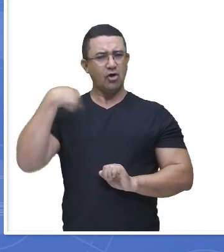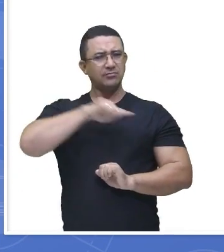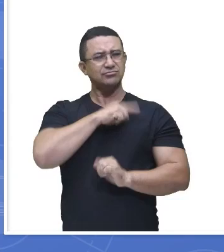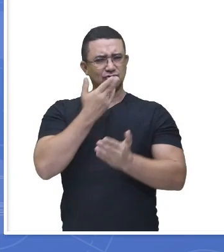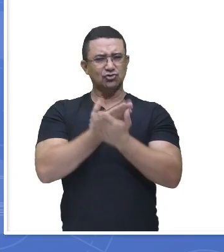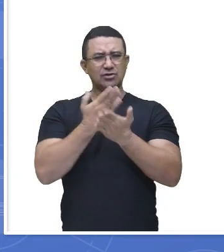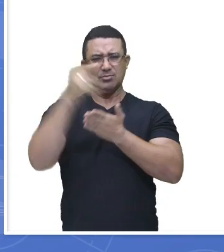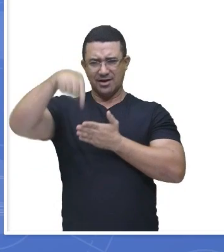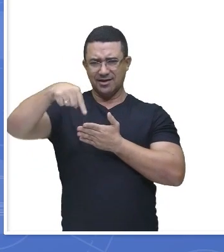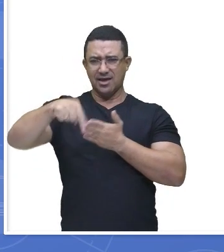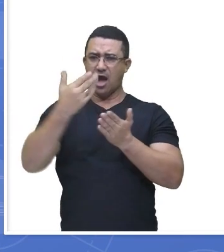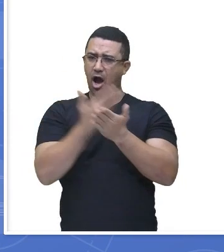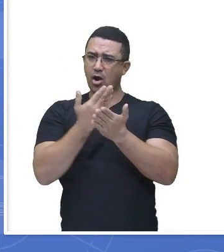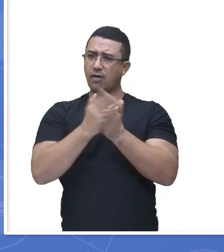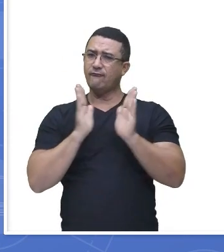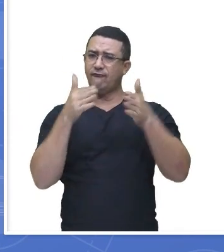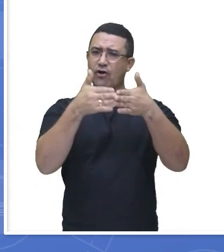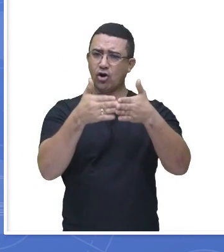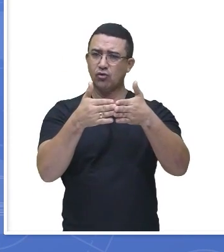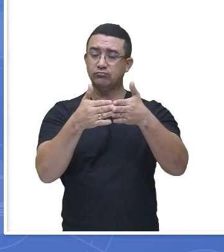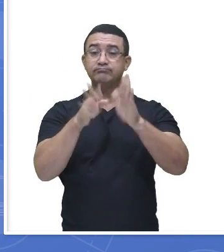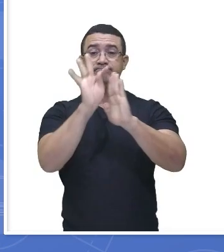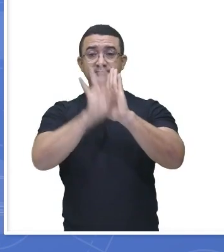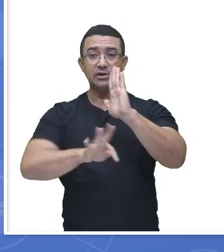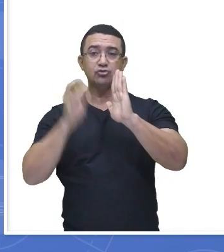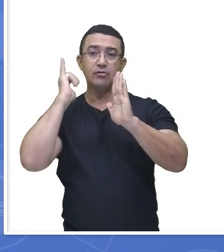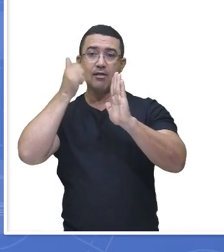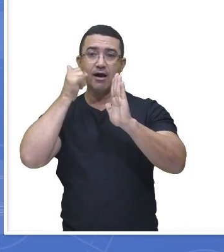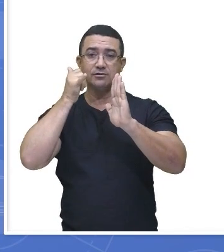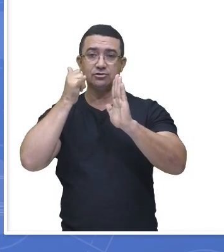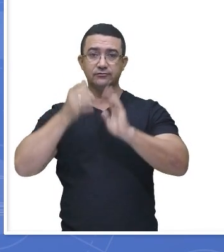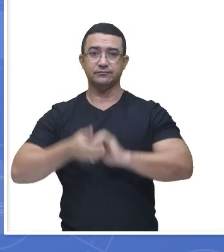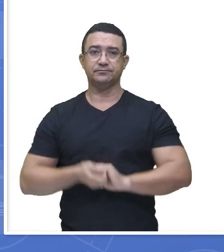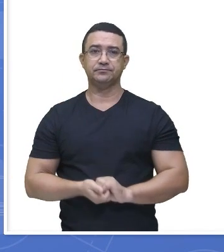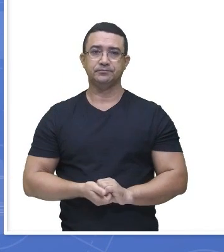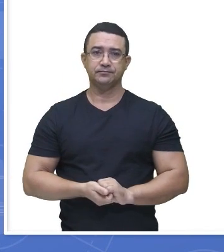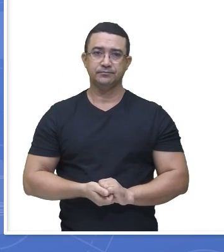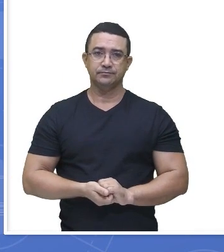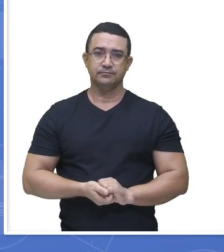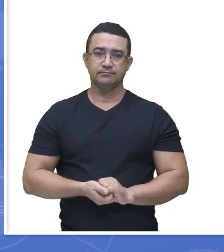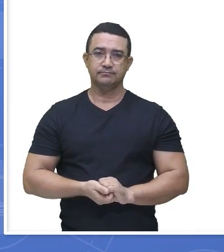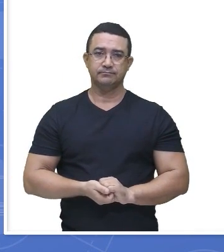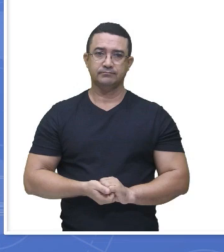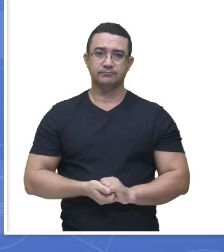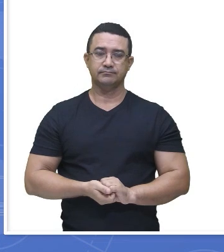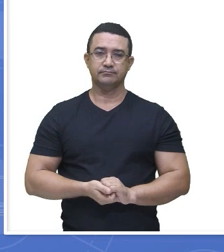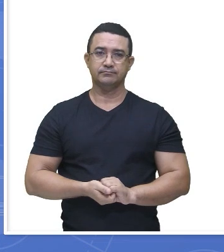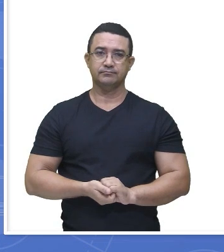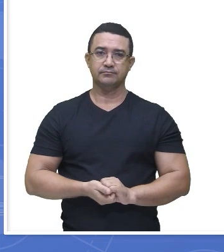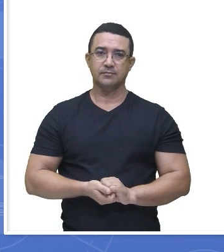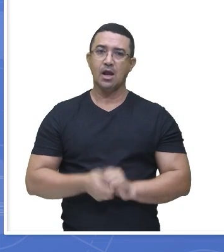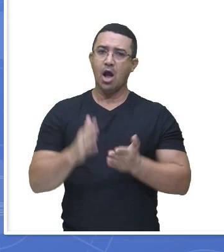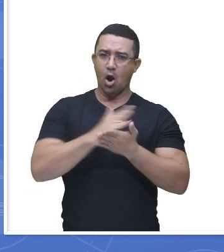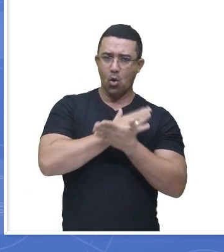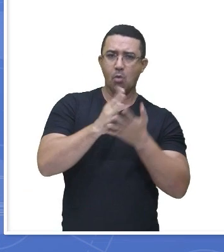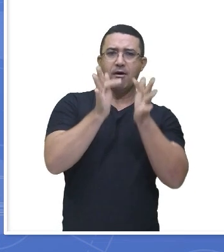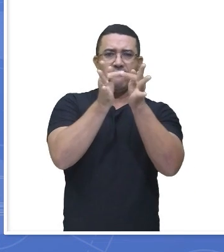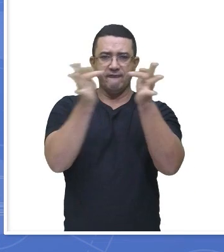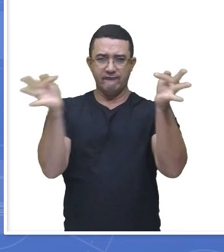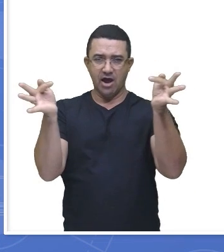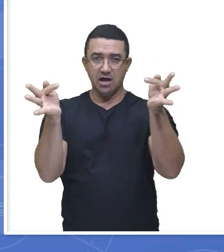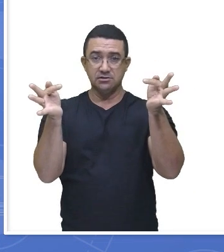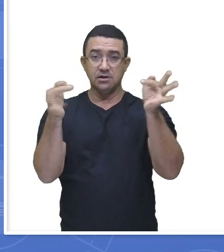texto narrativo. Qual que é o enunciado da questão mesmo? Vamos lá. Abaixo, algumas frases que